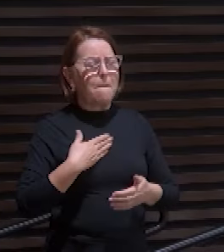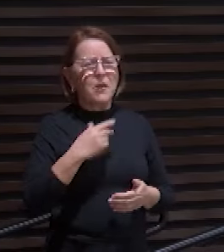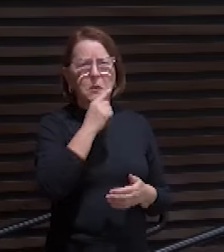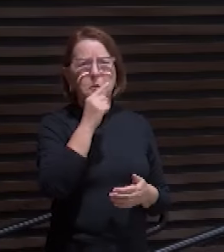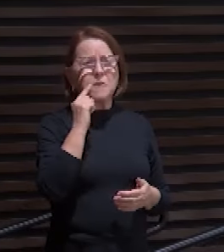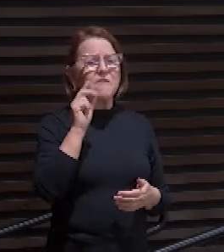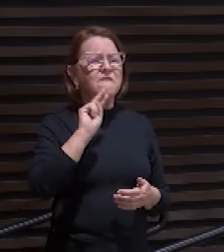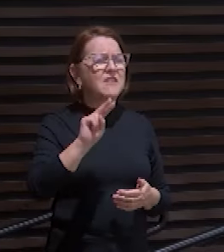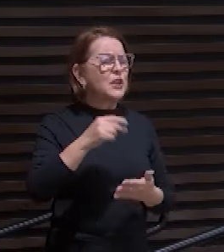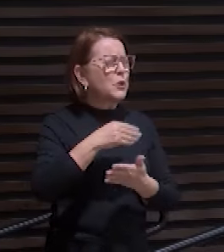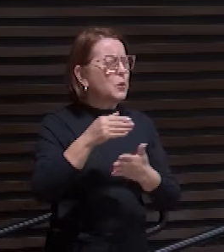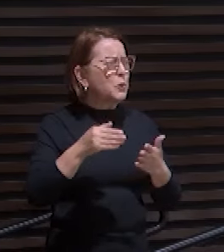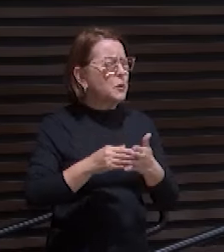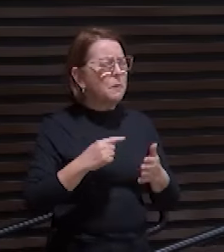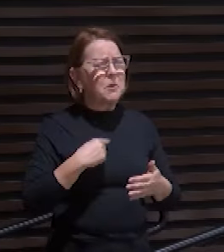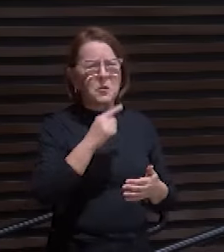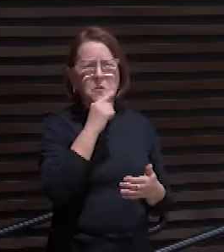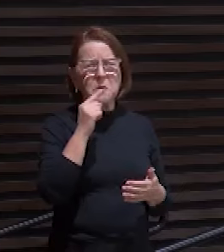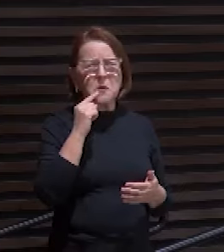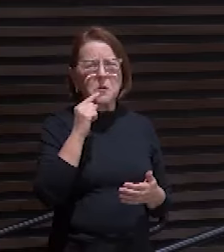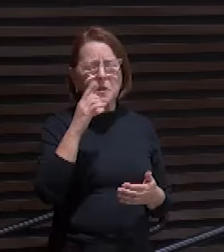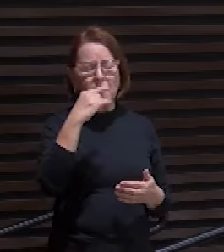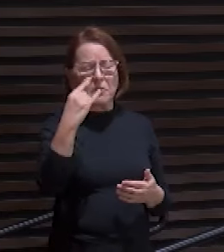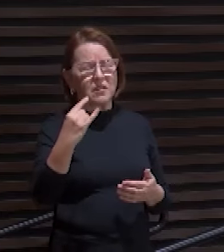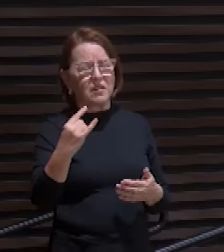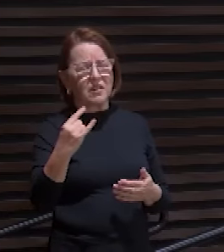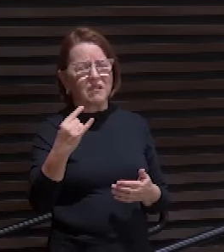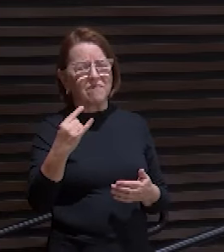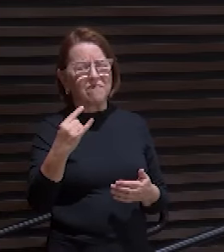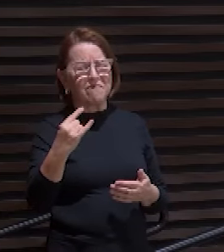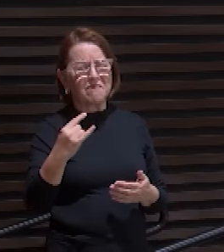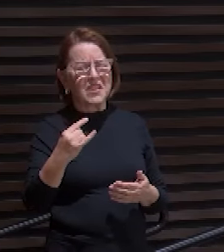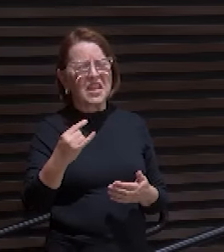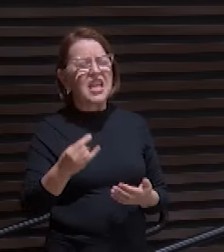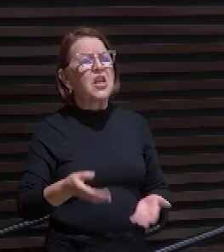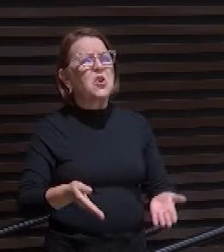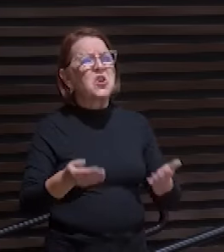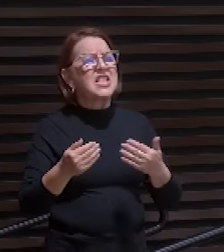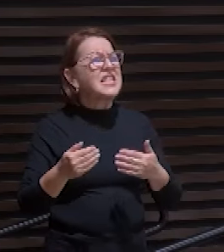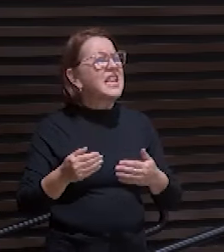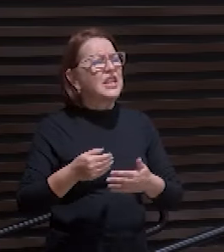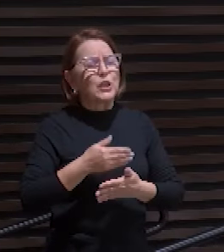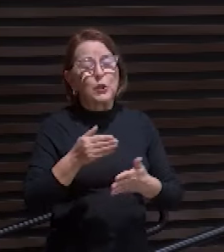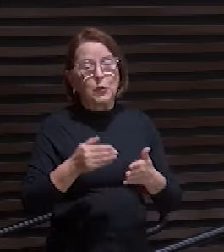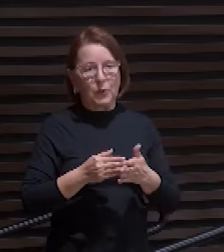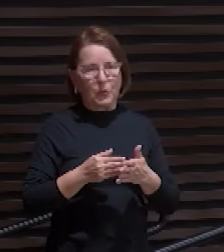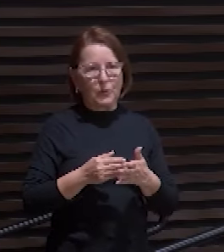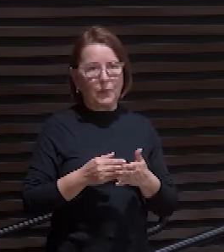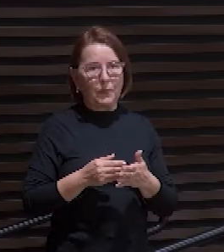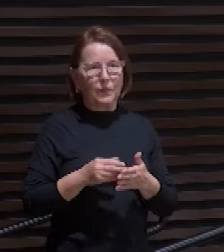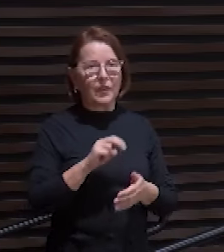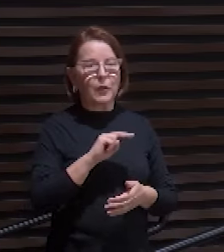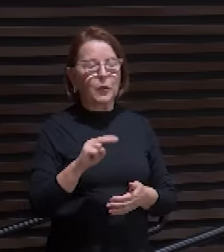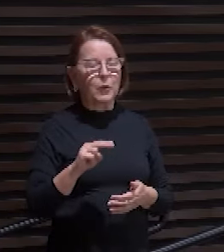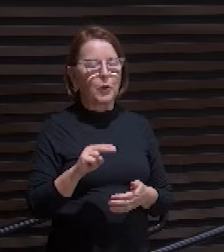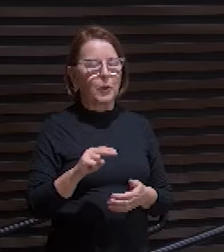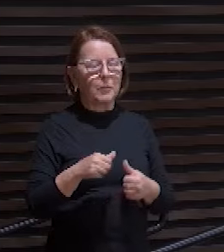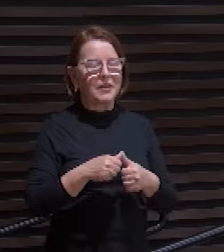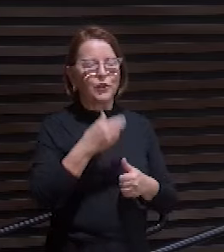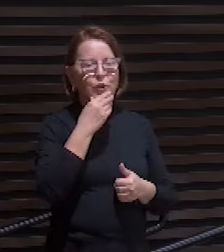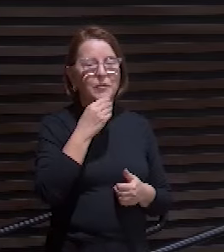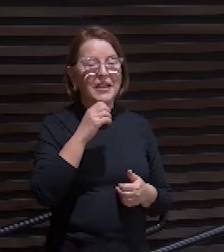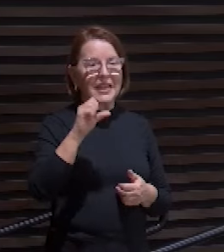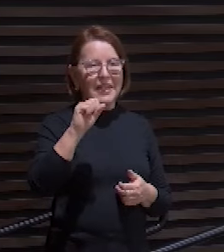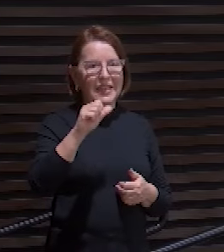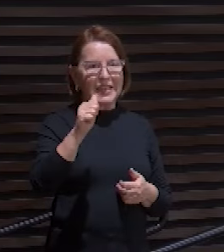viram, tudo que os meus olhos cobiçaram, eu não os neguei. Esse homem, Salomão, vai dizer no final